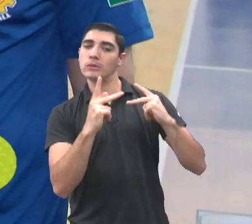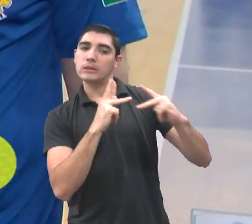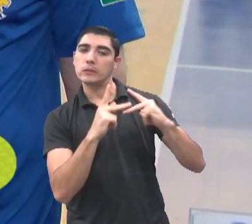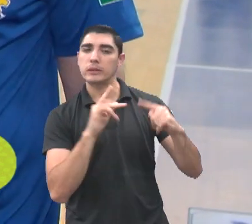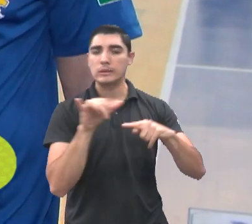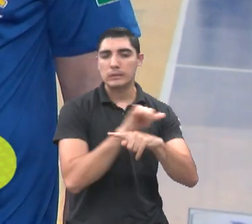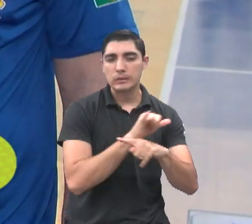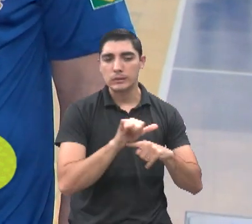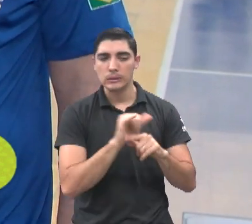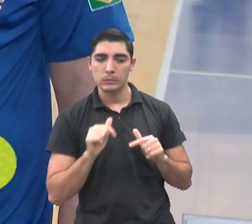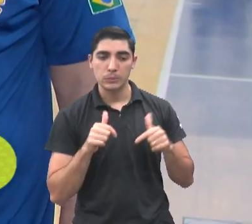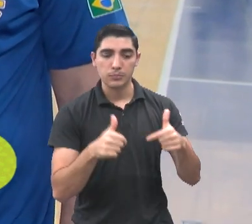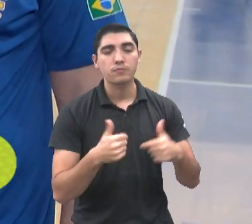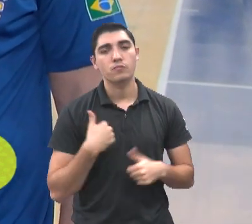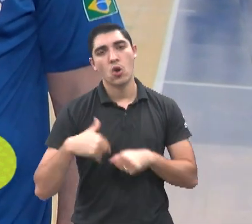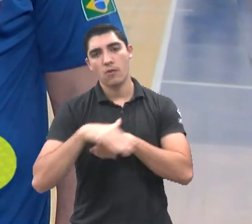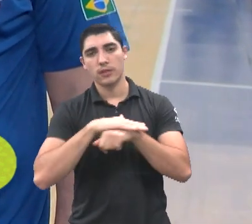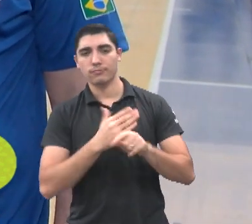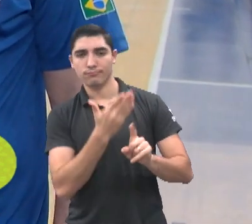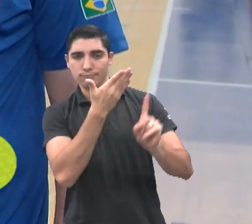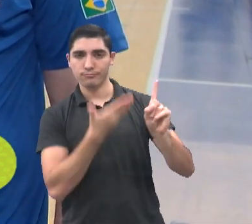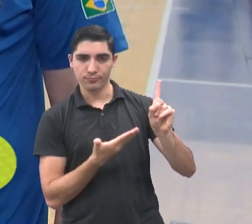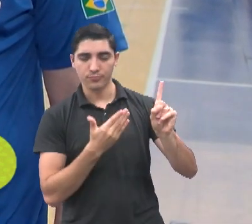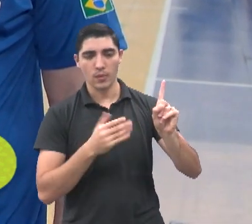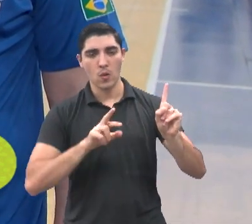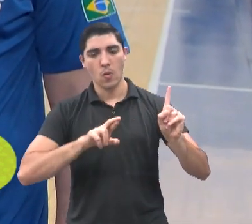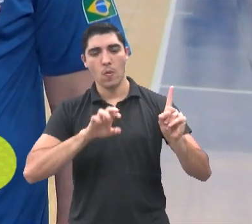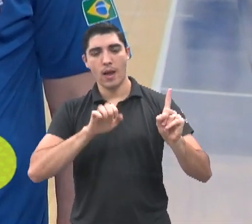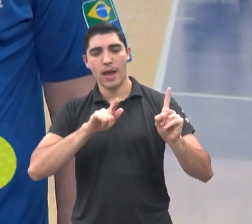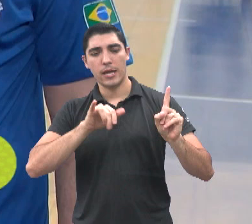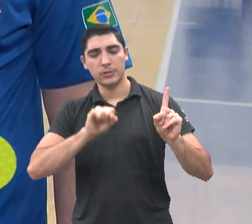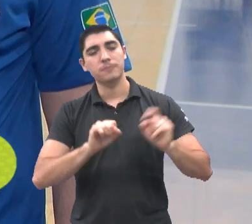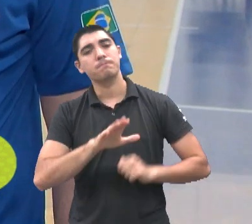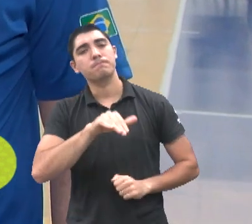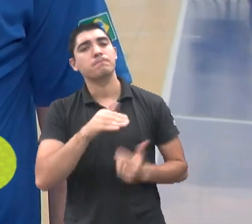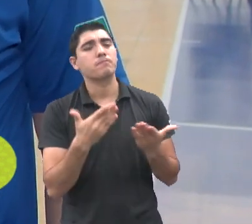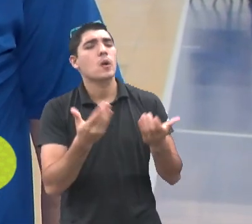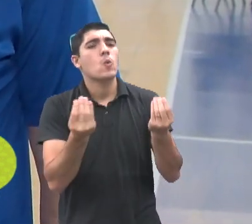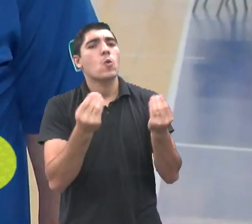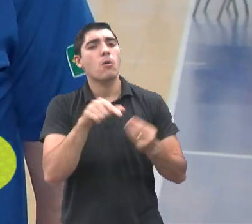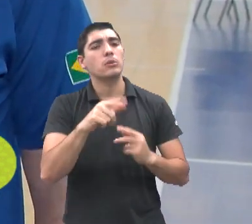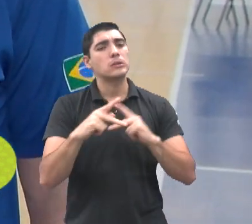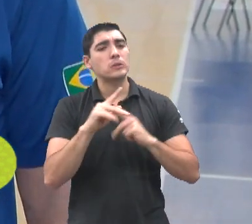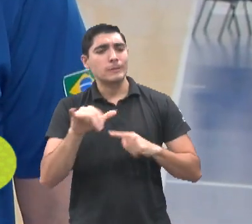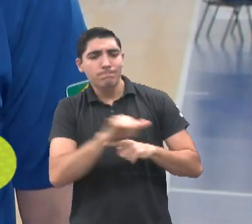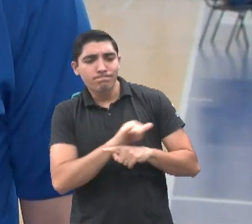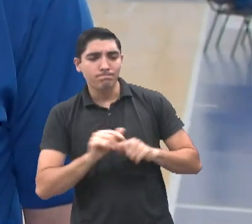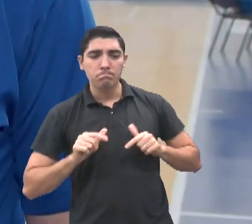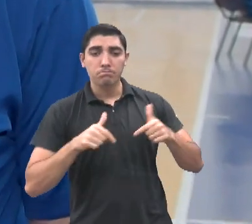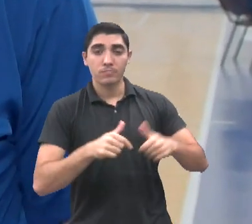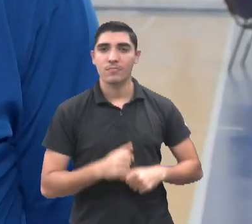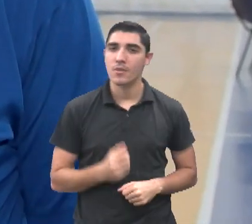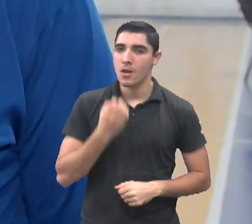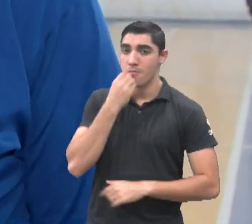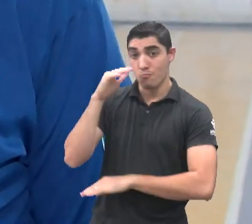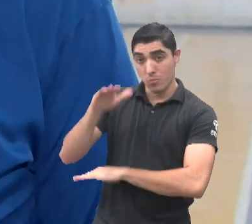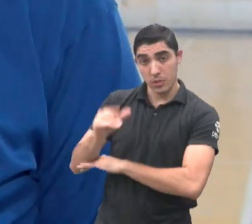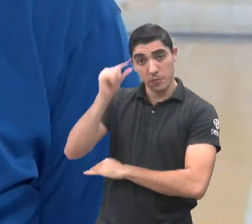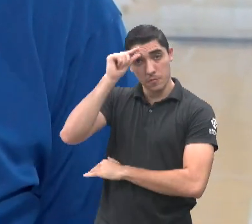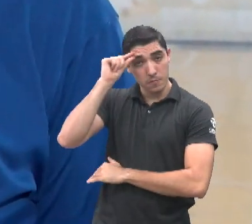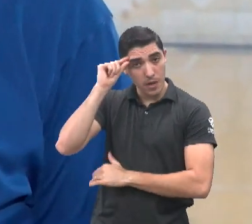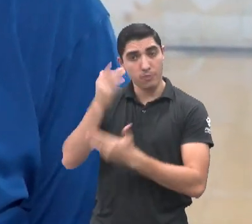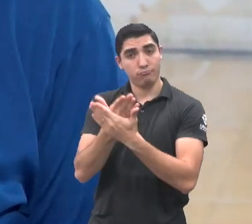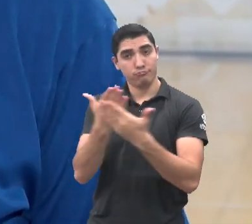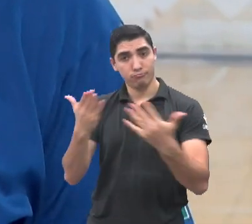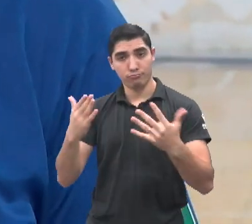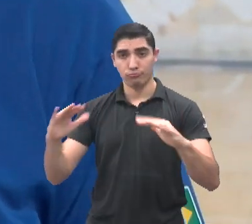Marrelli. Regis, como é que o São José vai para enfrentar o Paulistano aí nesse confronto direto? Boa tarde, Vieira, boa tarde a todos. O Paulistano